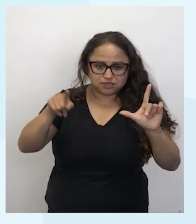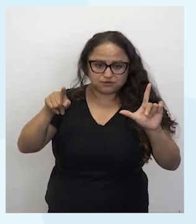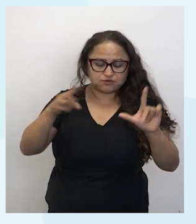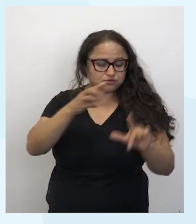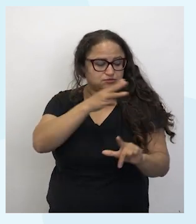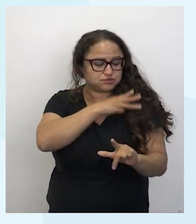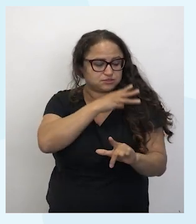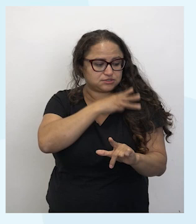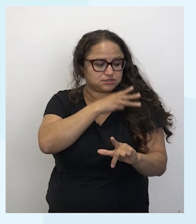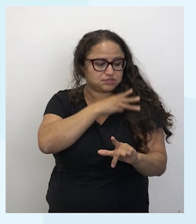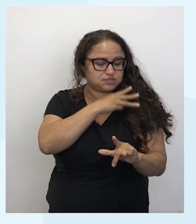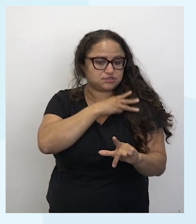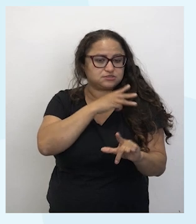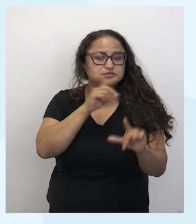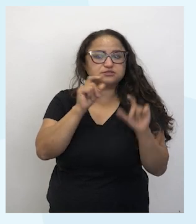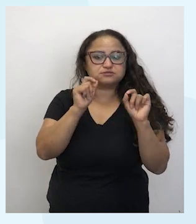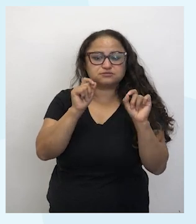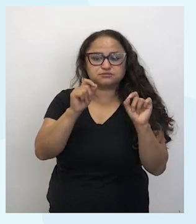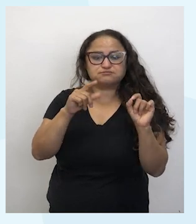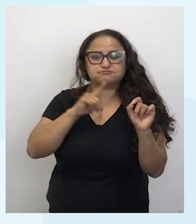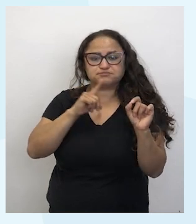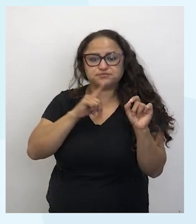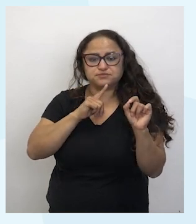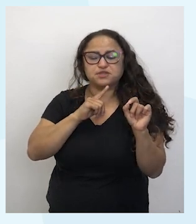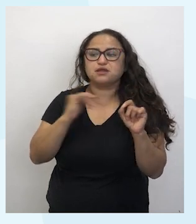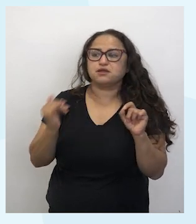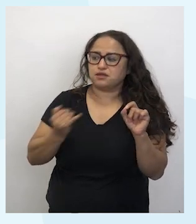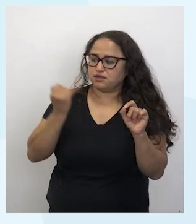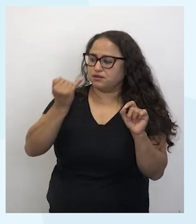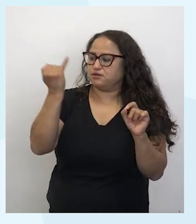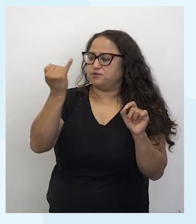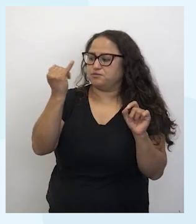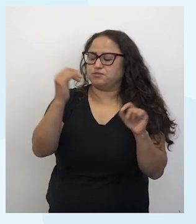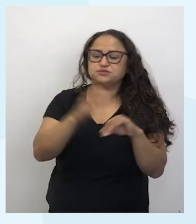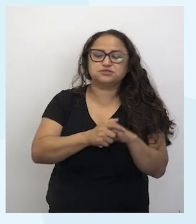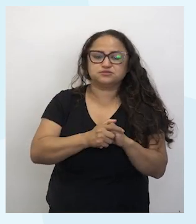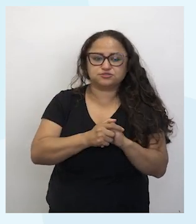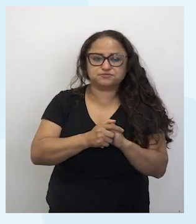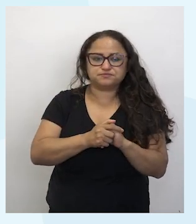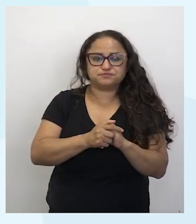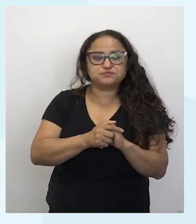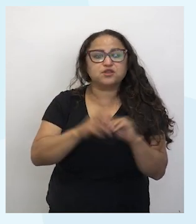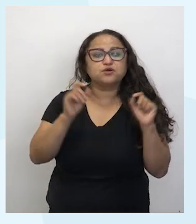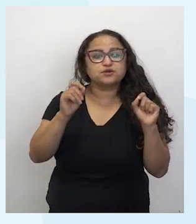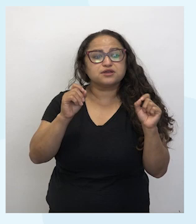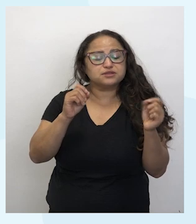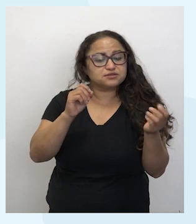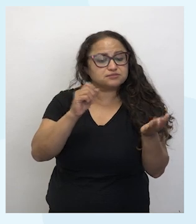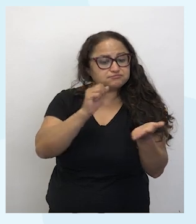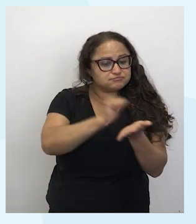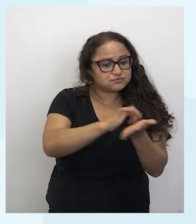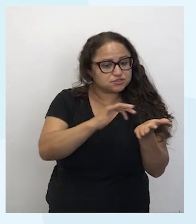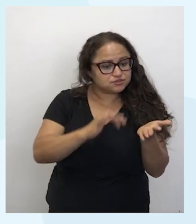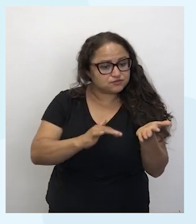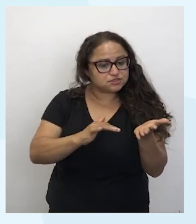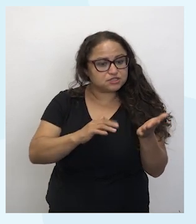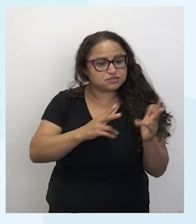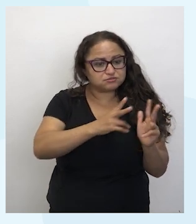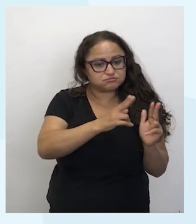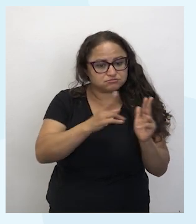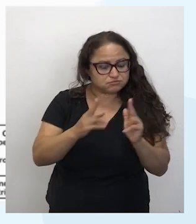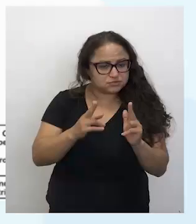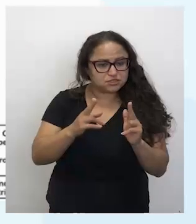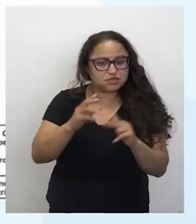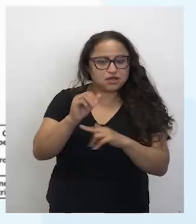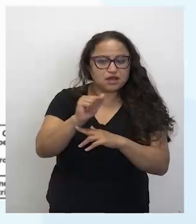do ensino médio, né? Que tem Enem, tem vestibular aí. Muito importante a análise disso. Nessa aula eu não importei os exercícios da AS para cá,